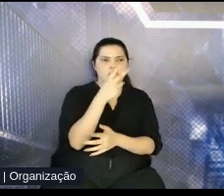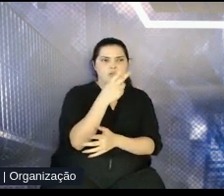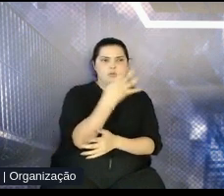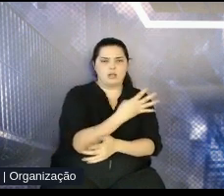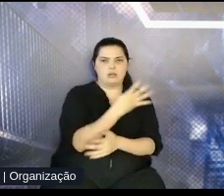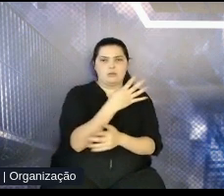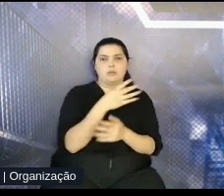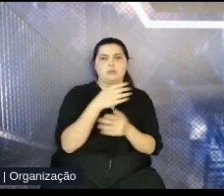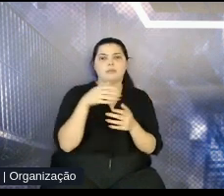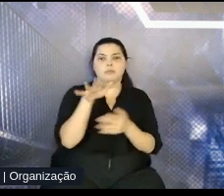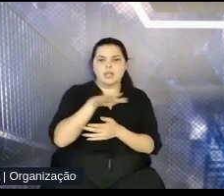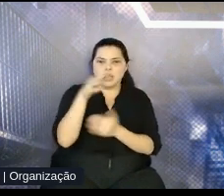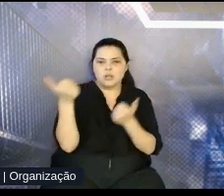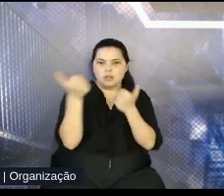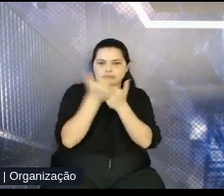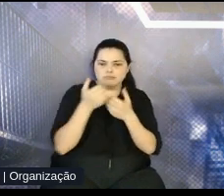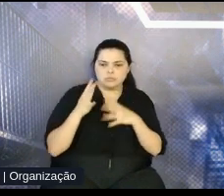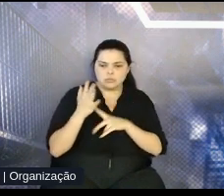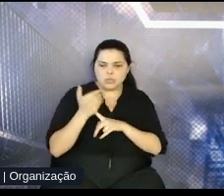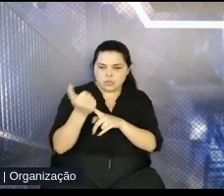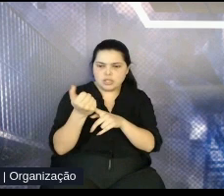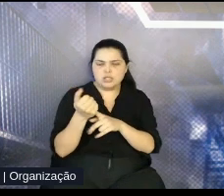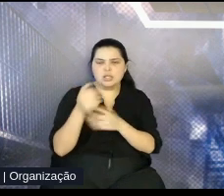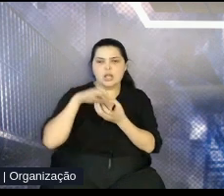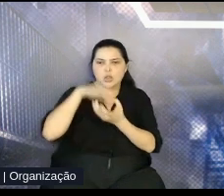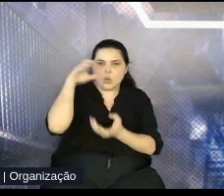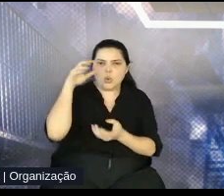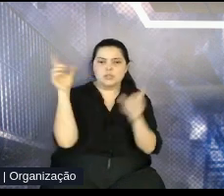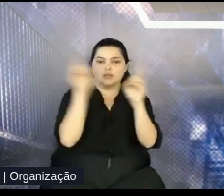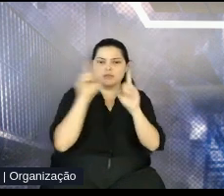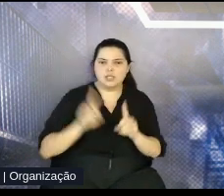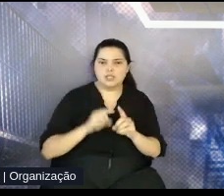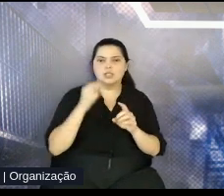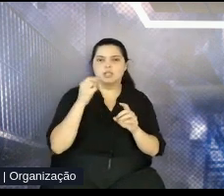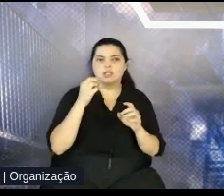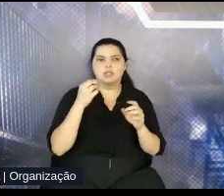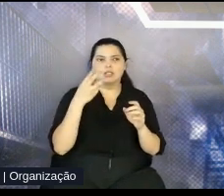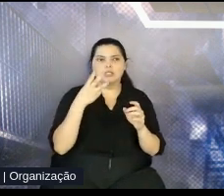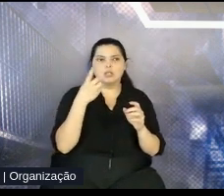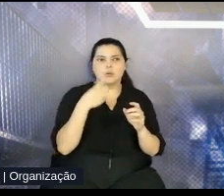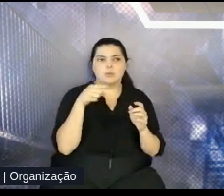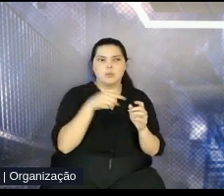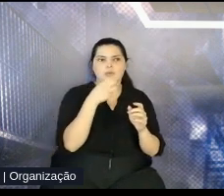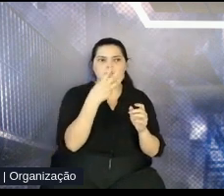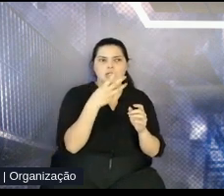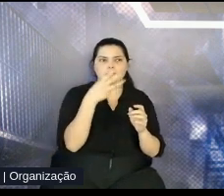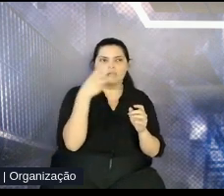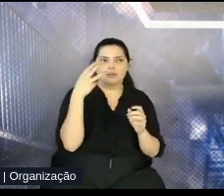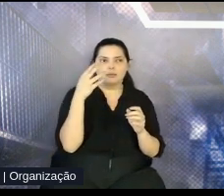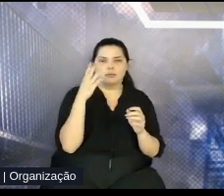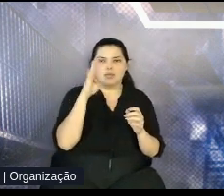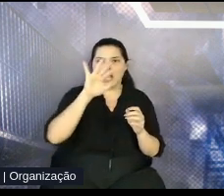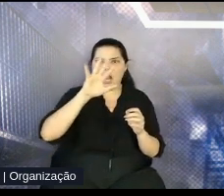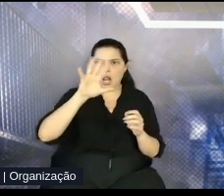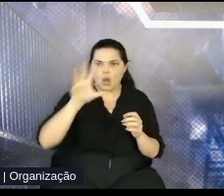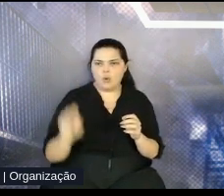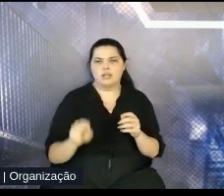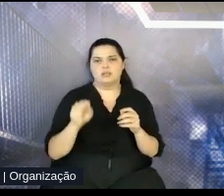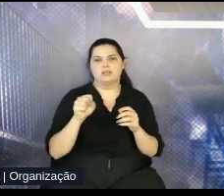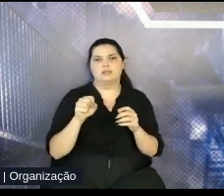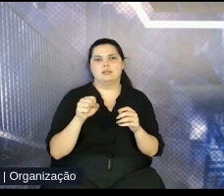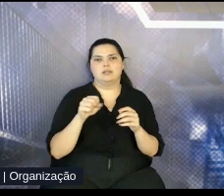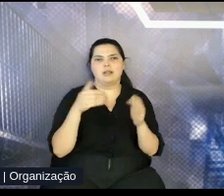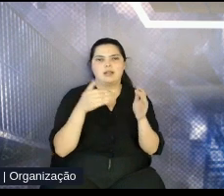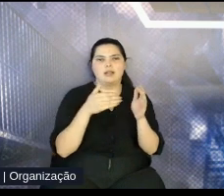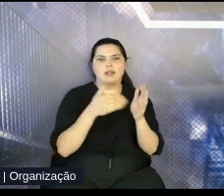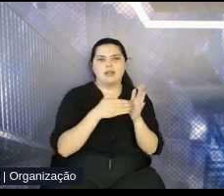e deficientes ultrapassará, né, 31,3 bilhões até 2027 nos Estados Unidos. Então, as estatísticas